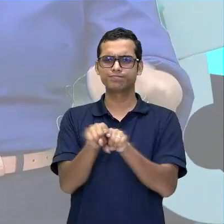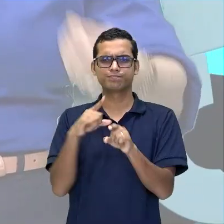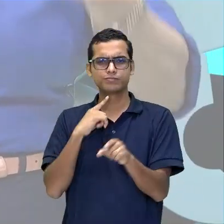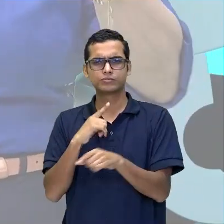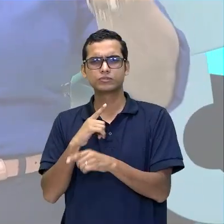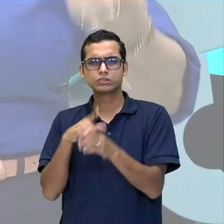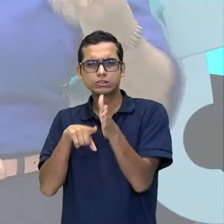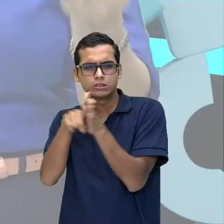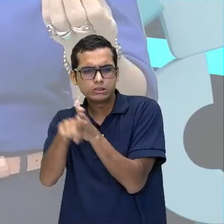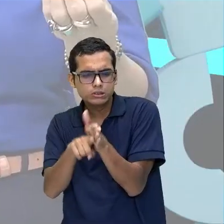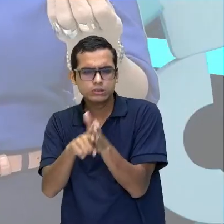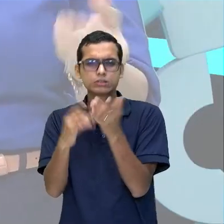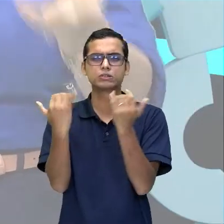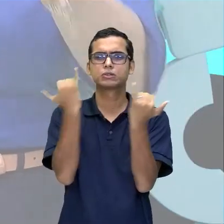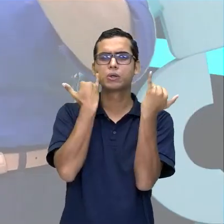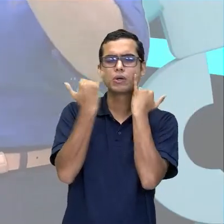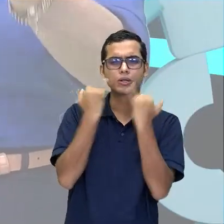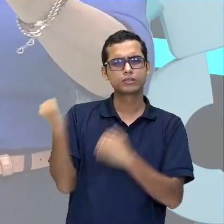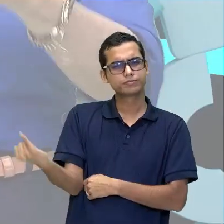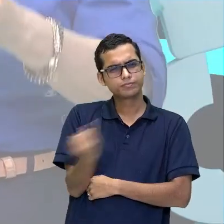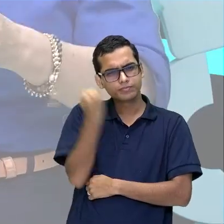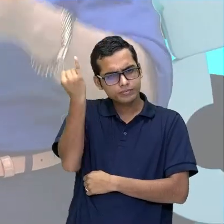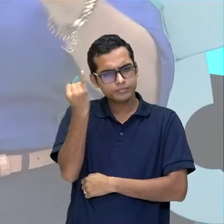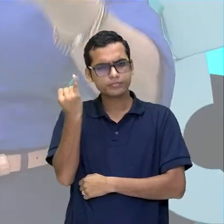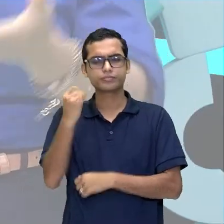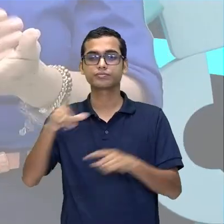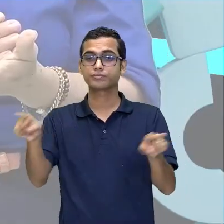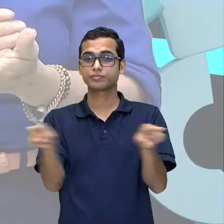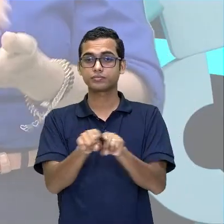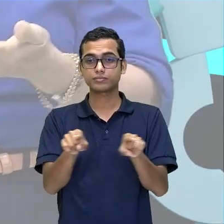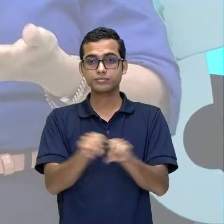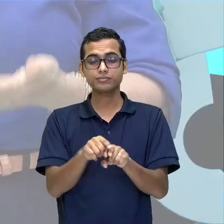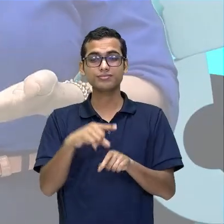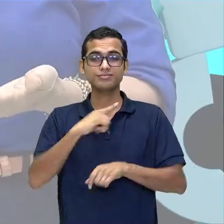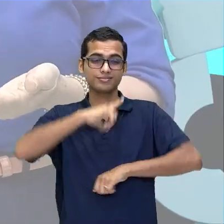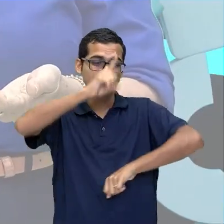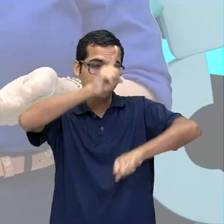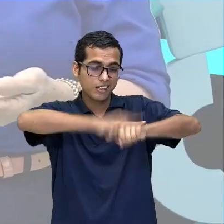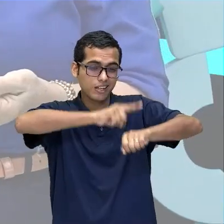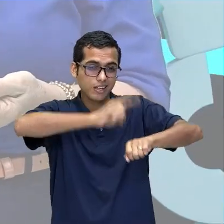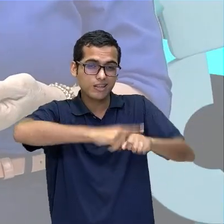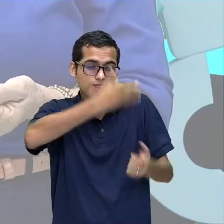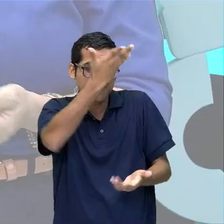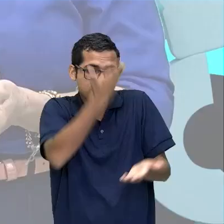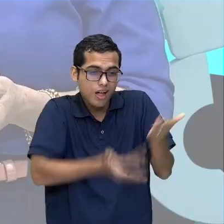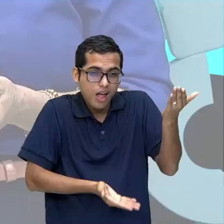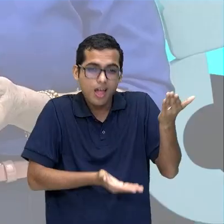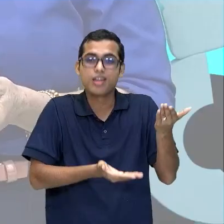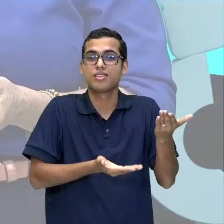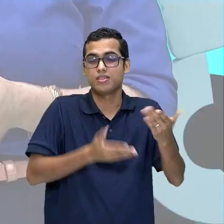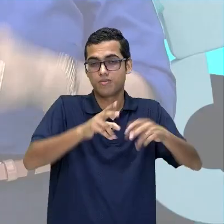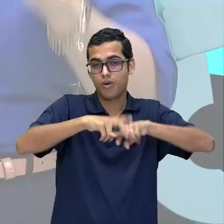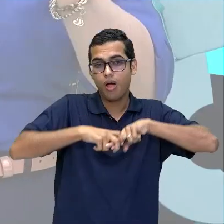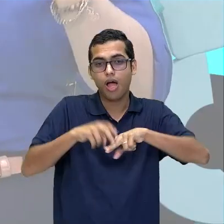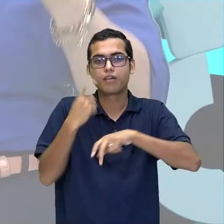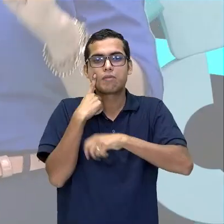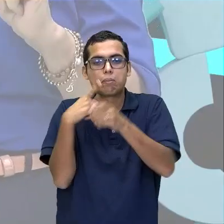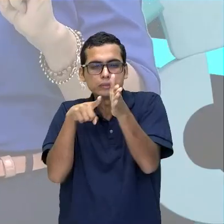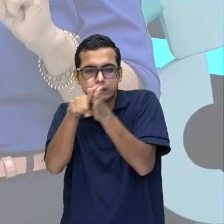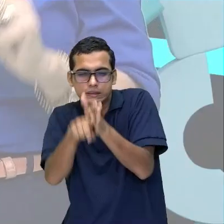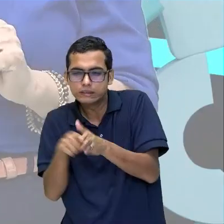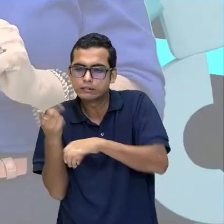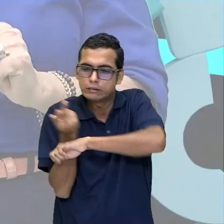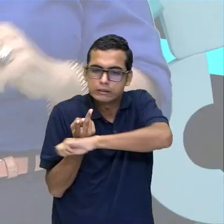informações relevantes, importantes e a perda de tempo procurando por informações úteis.